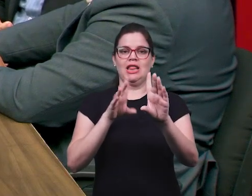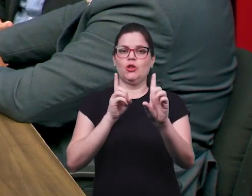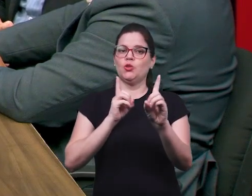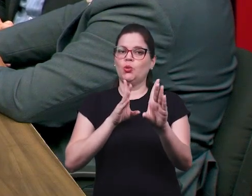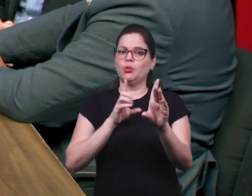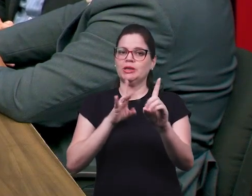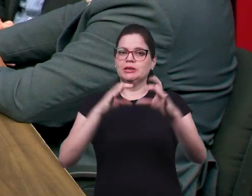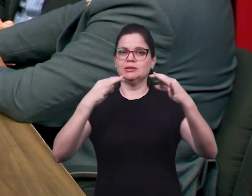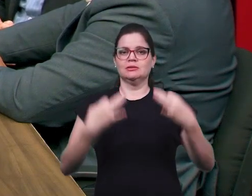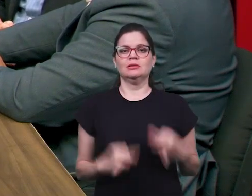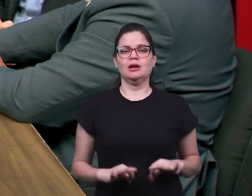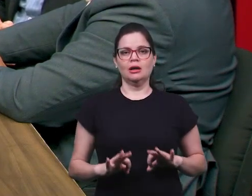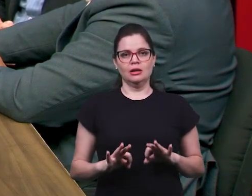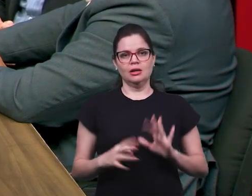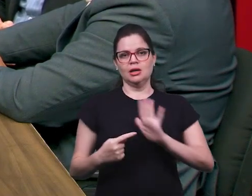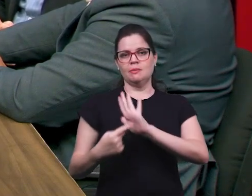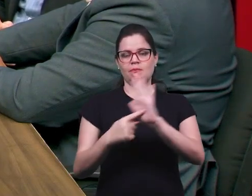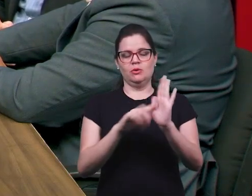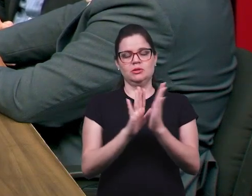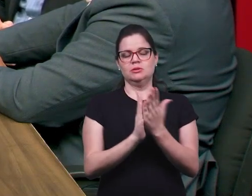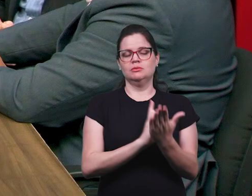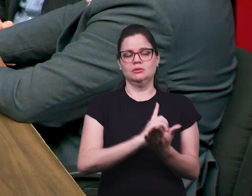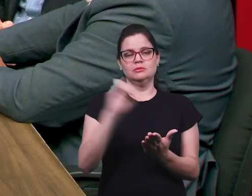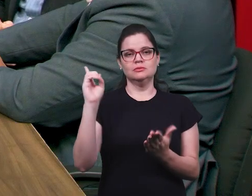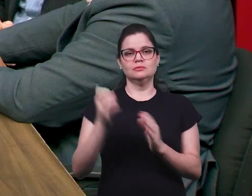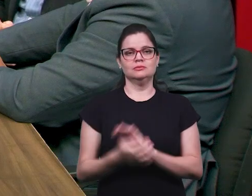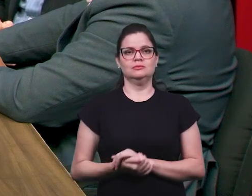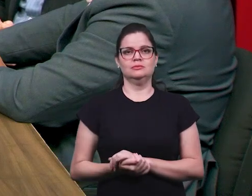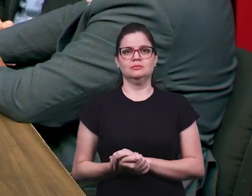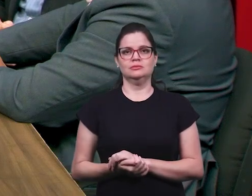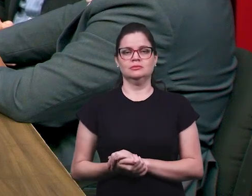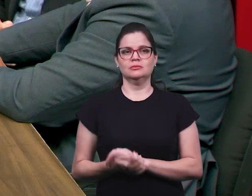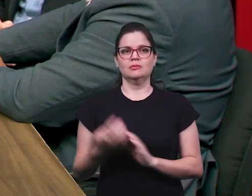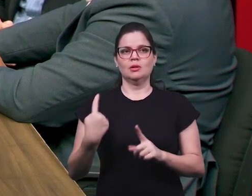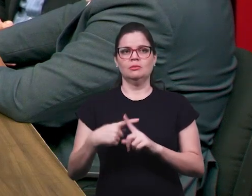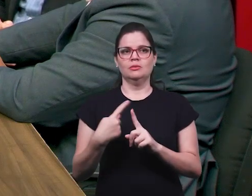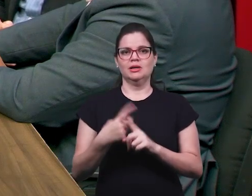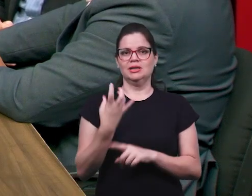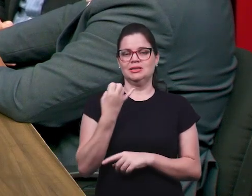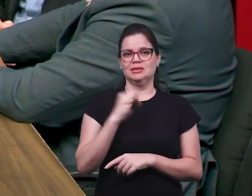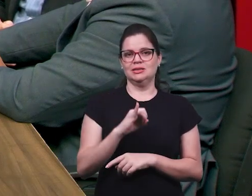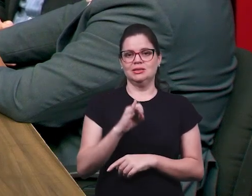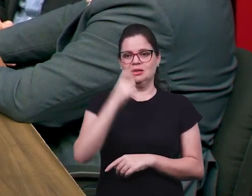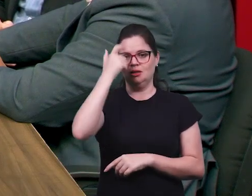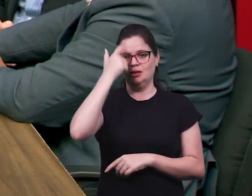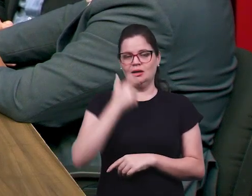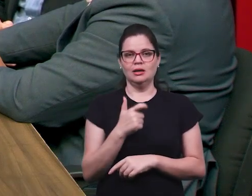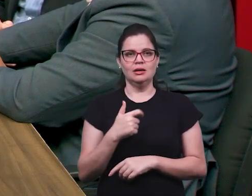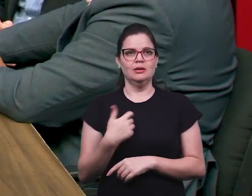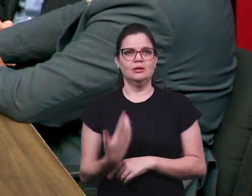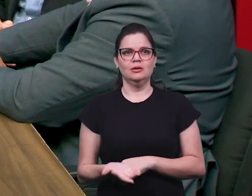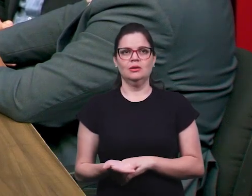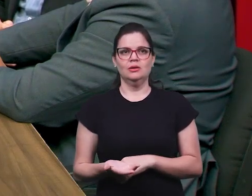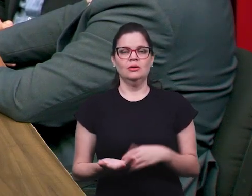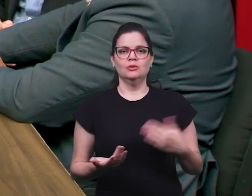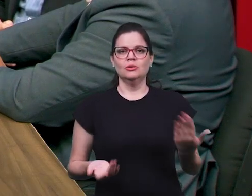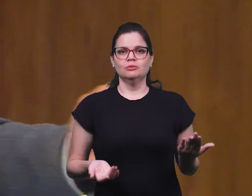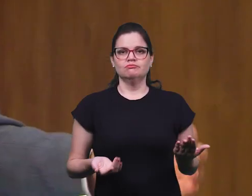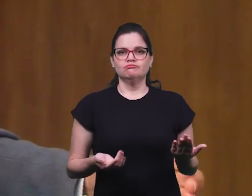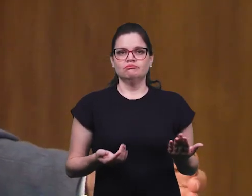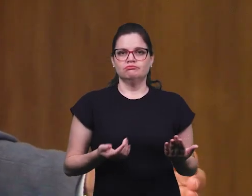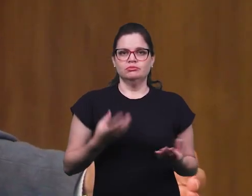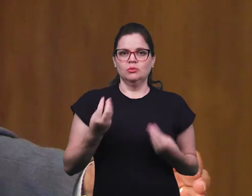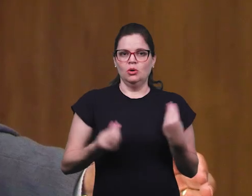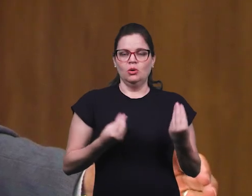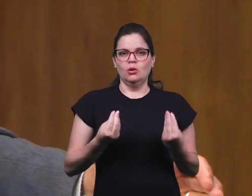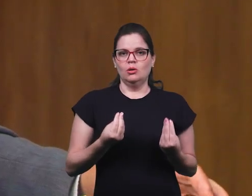ele expresse a palavra. Então, independente da condição física da pessoa, da